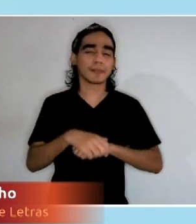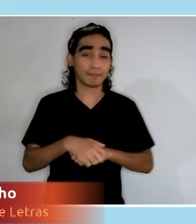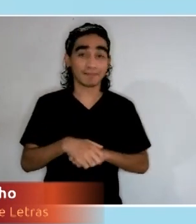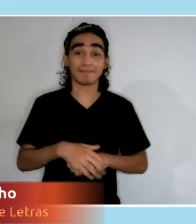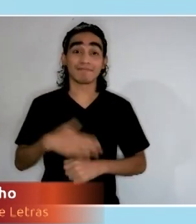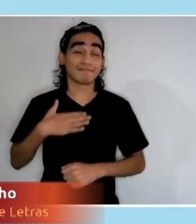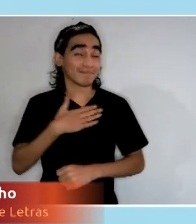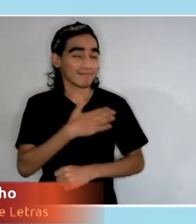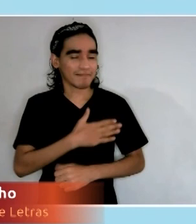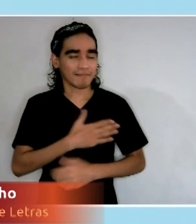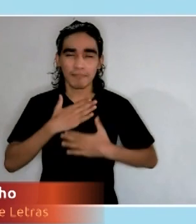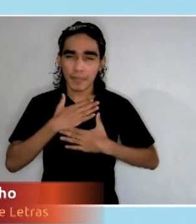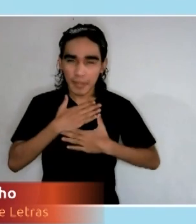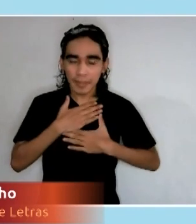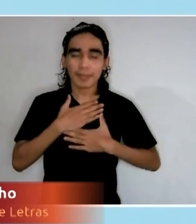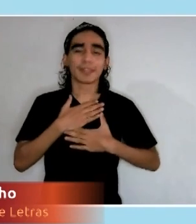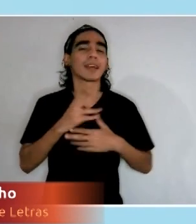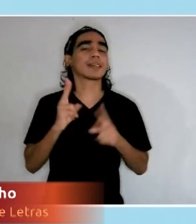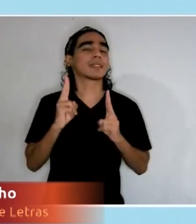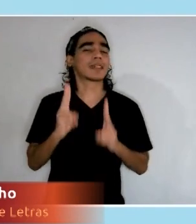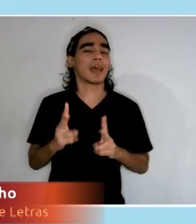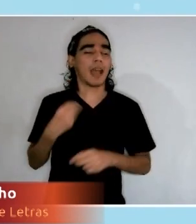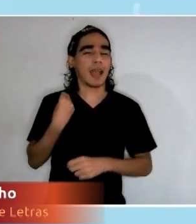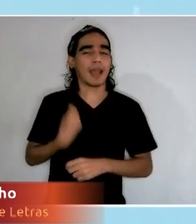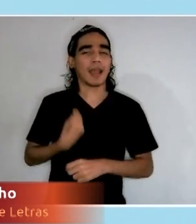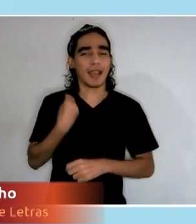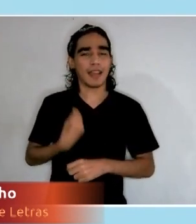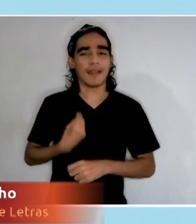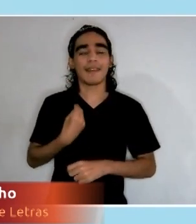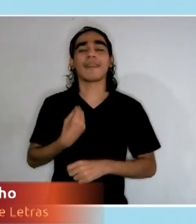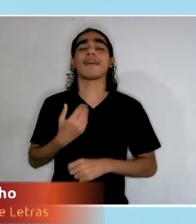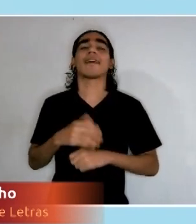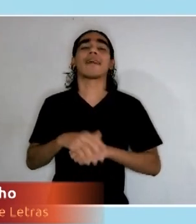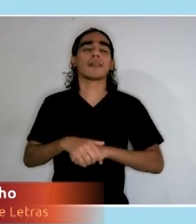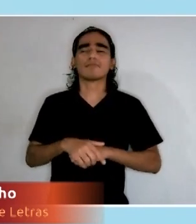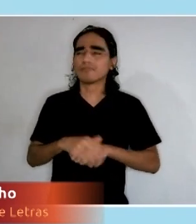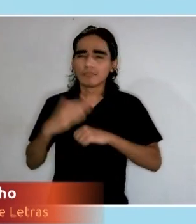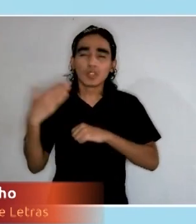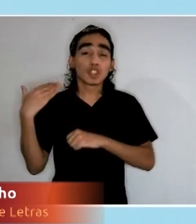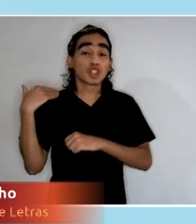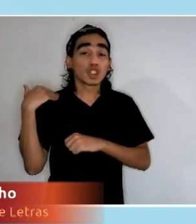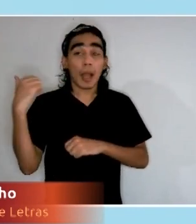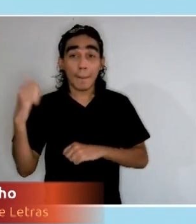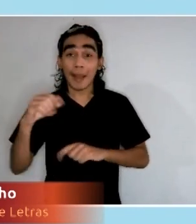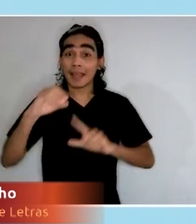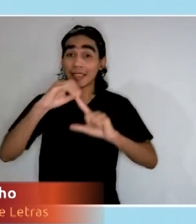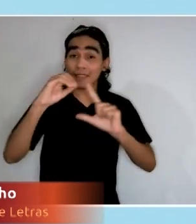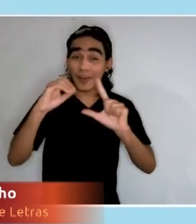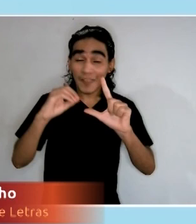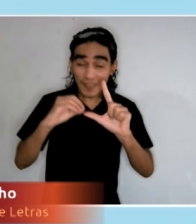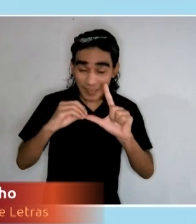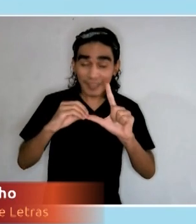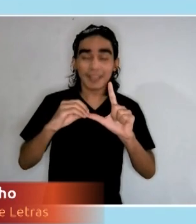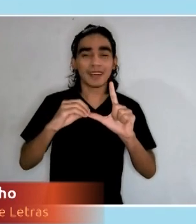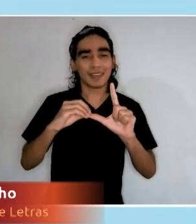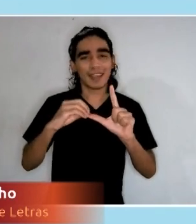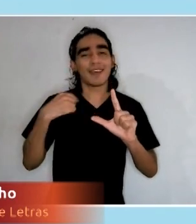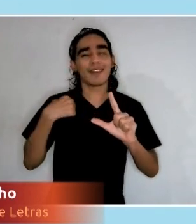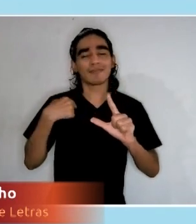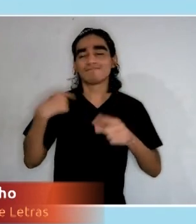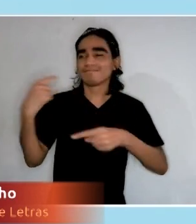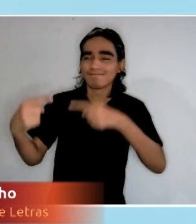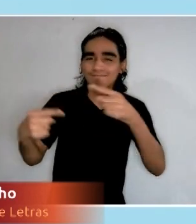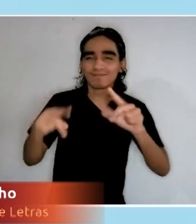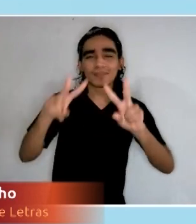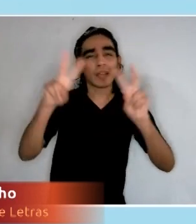Prazer foi todo meu e sempre estarei à disposição, tá? Quando me chamarem, TV UFG, para debater assuntos